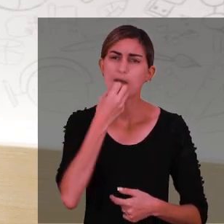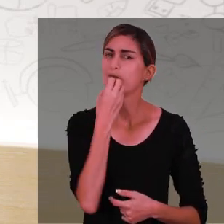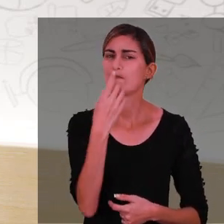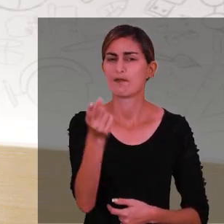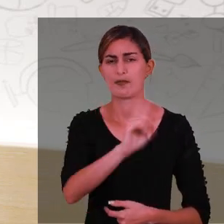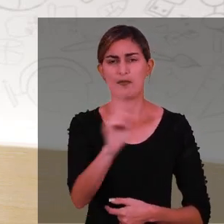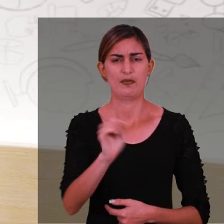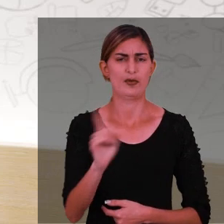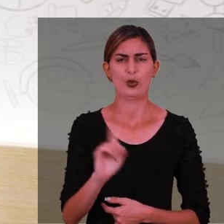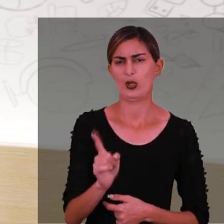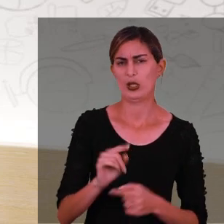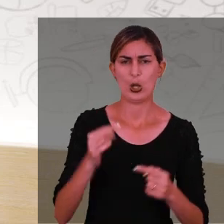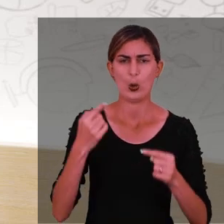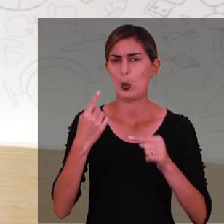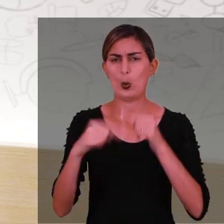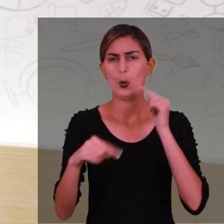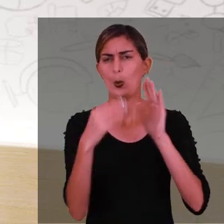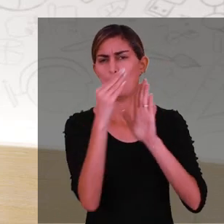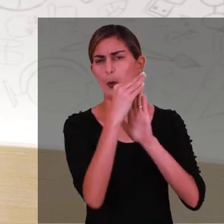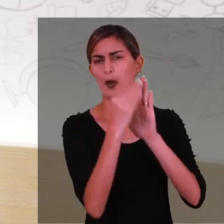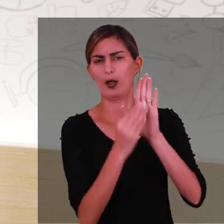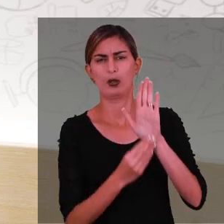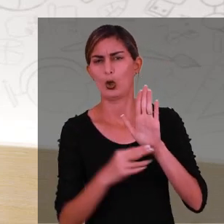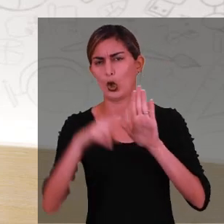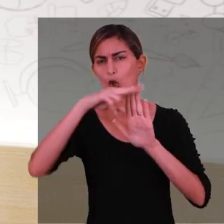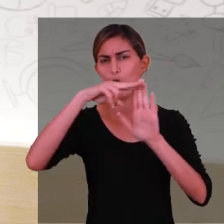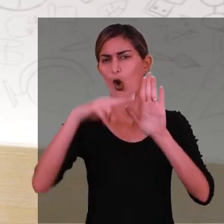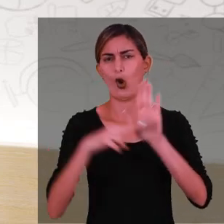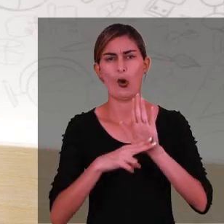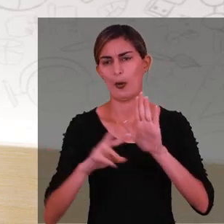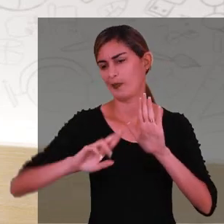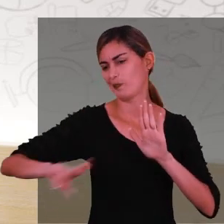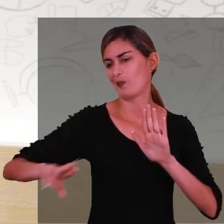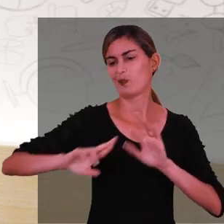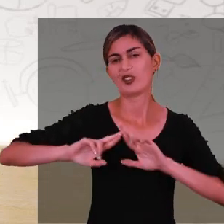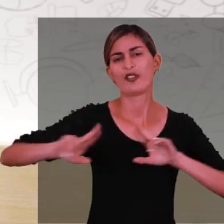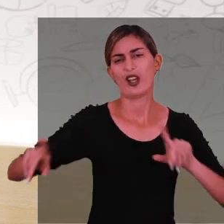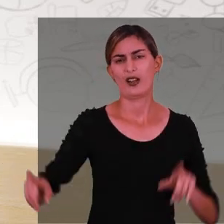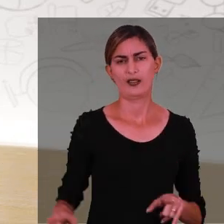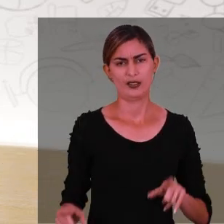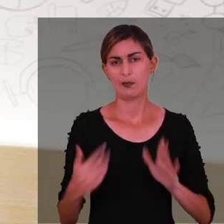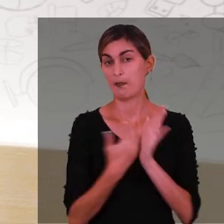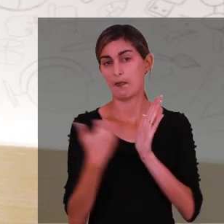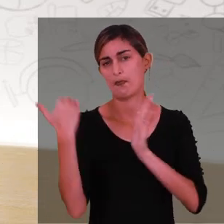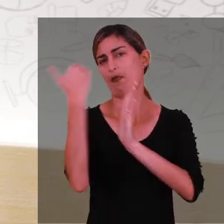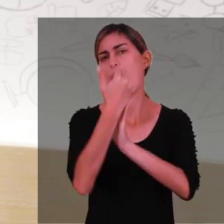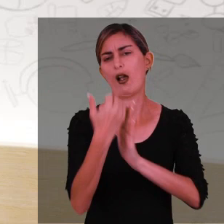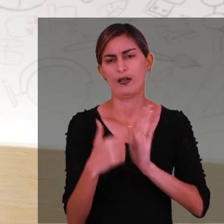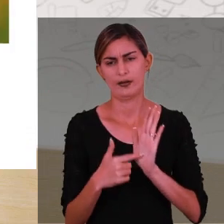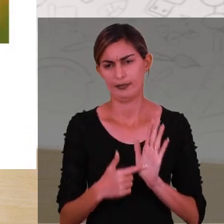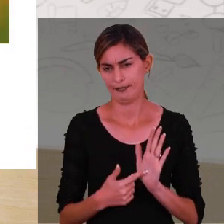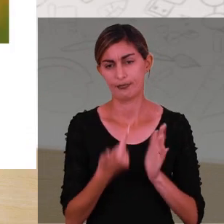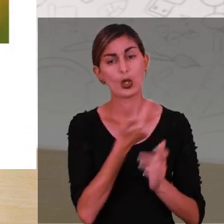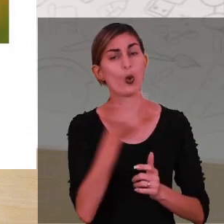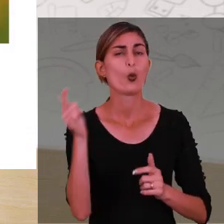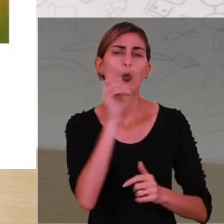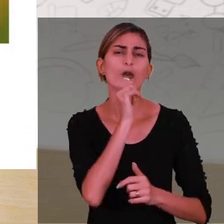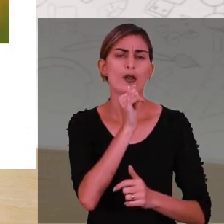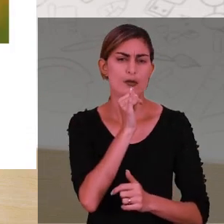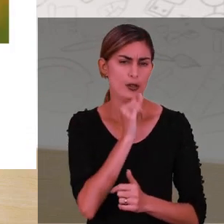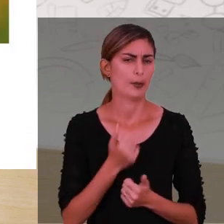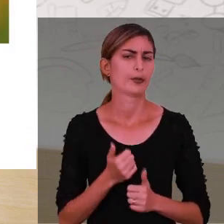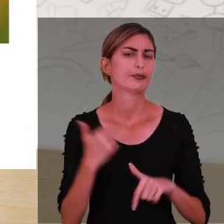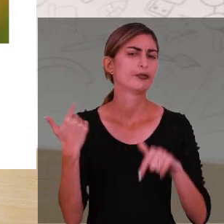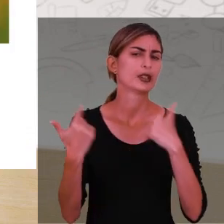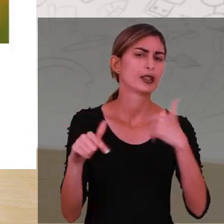de trabalho estão fora do padrão estabelecido pela norma. Um outro exemplo seria trabalho